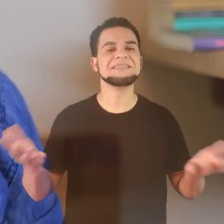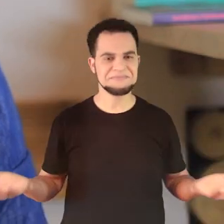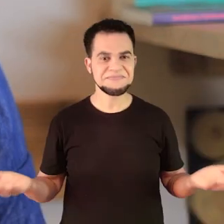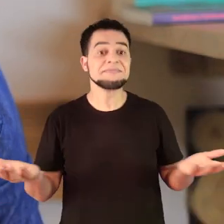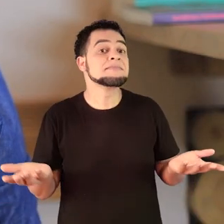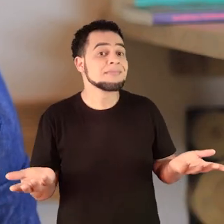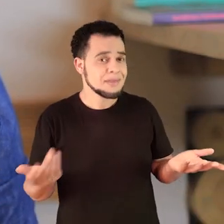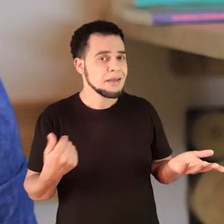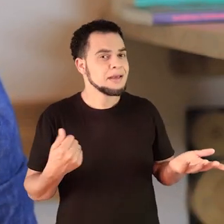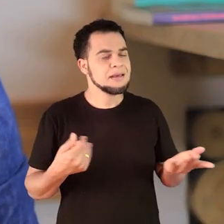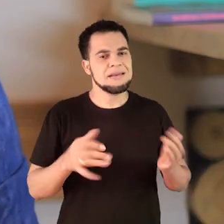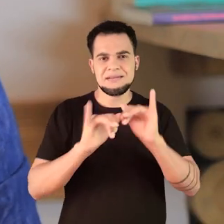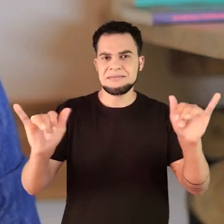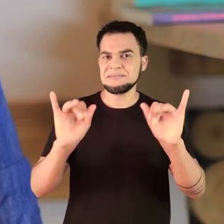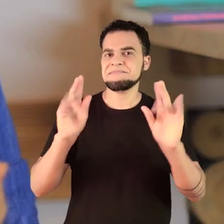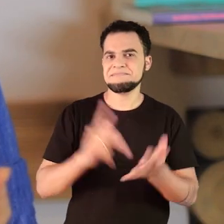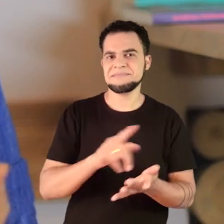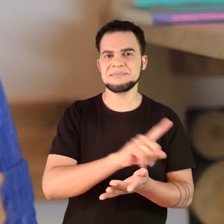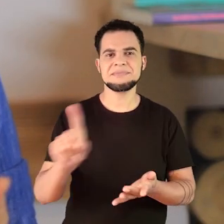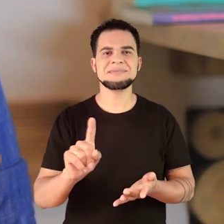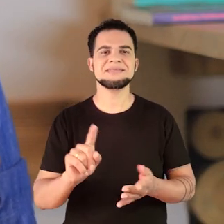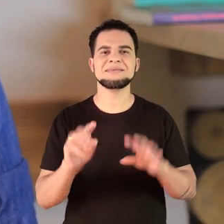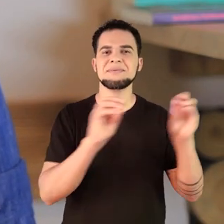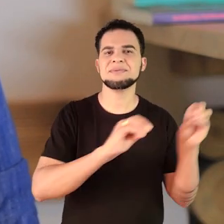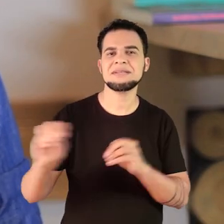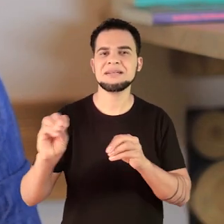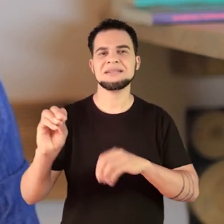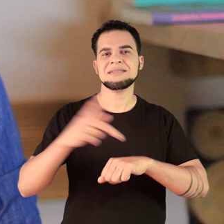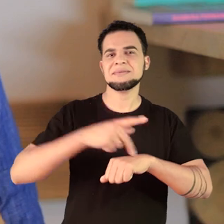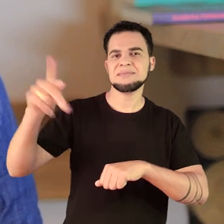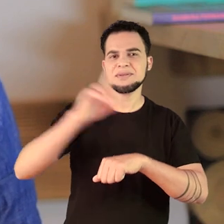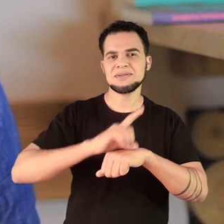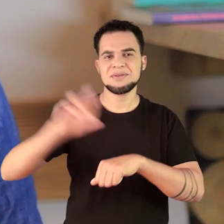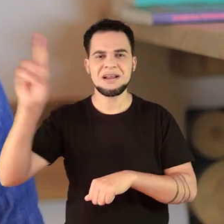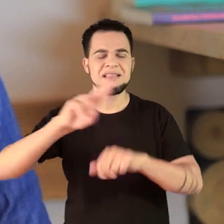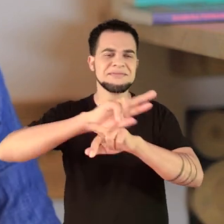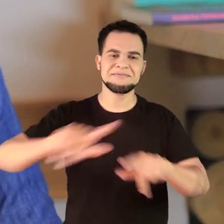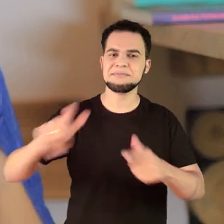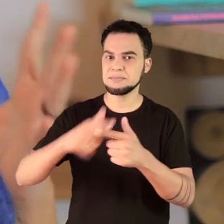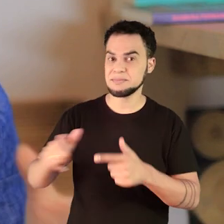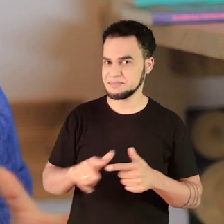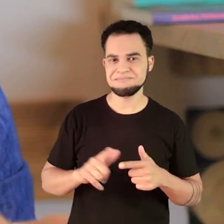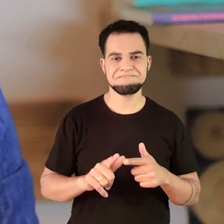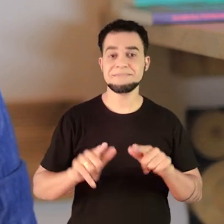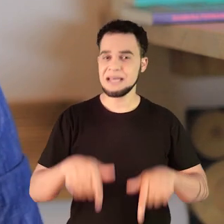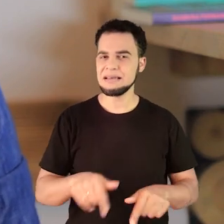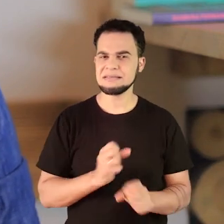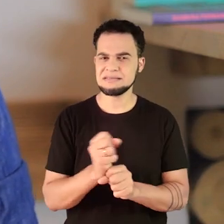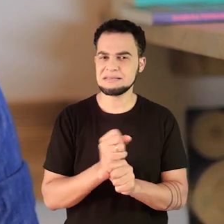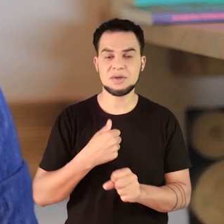aí, galera? Eu confesso para vocês que, por conta da minha mudança, pós-doutorado, novos problemas de saúde, mais um montão de